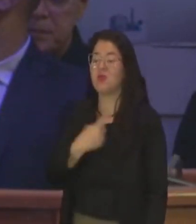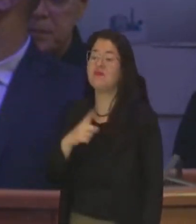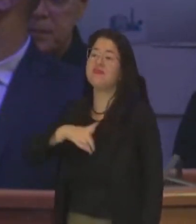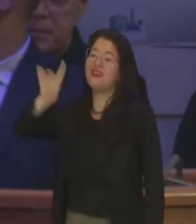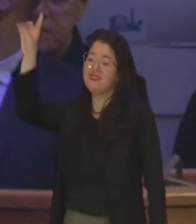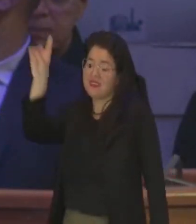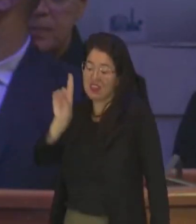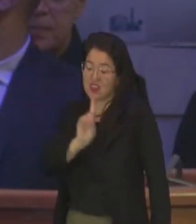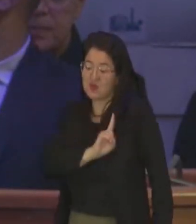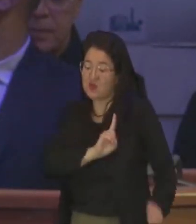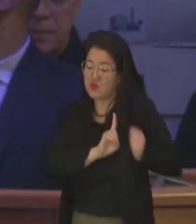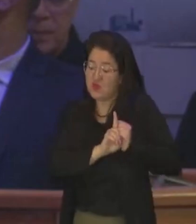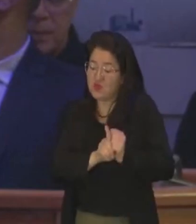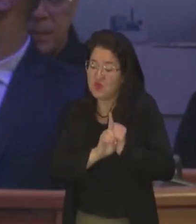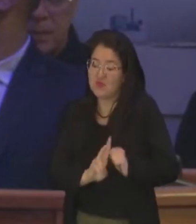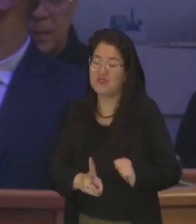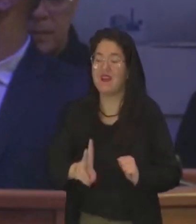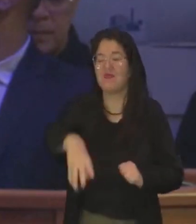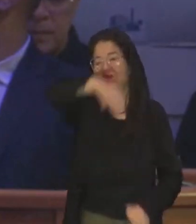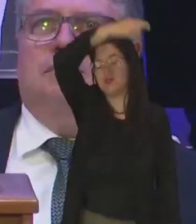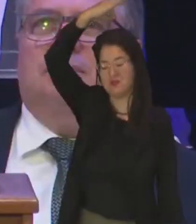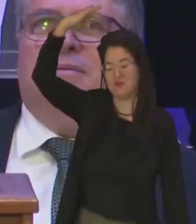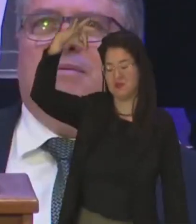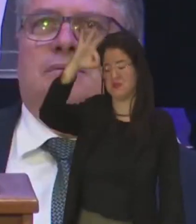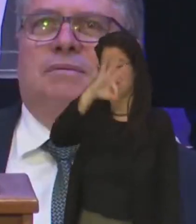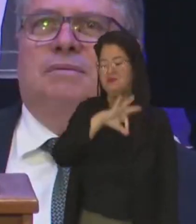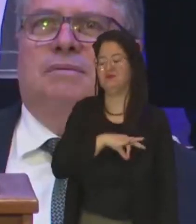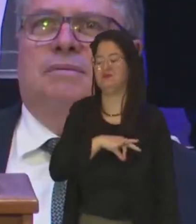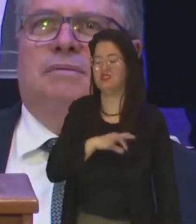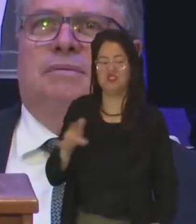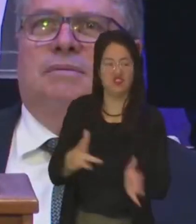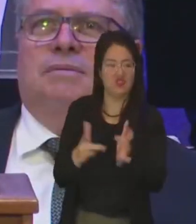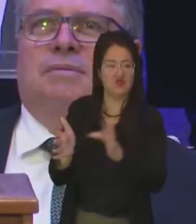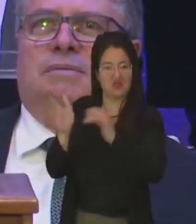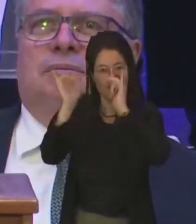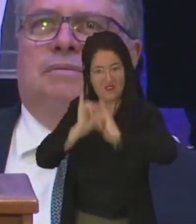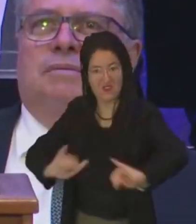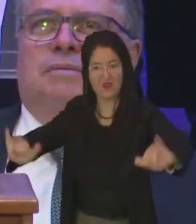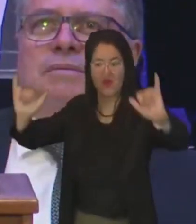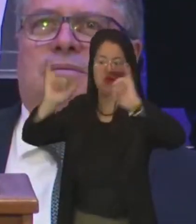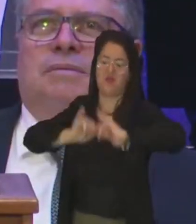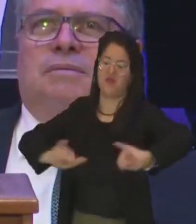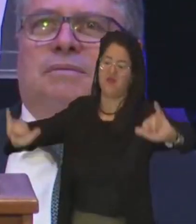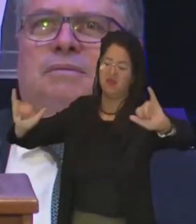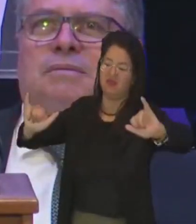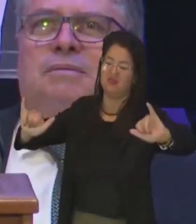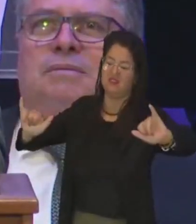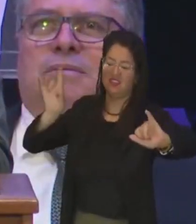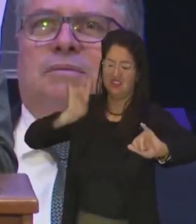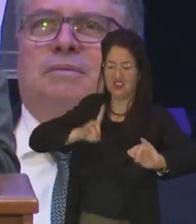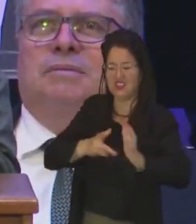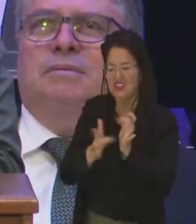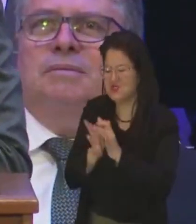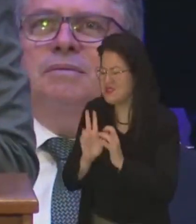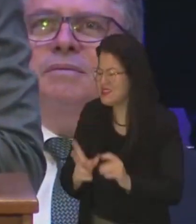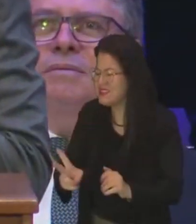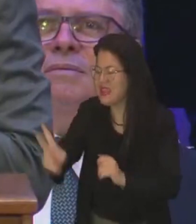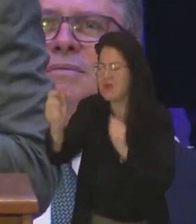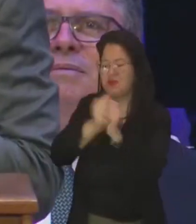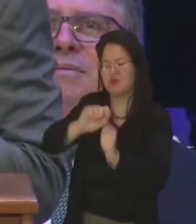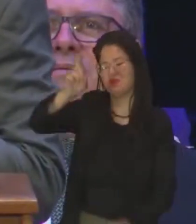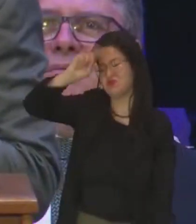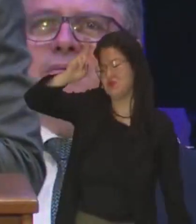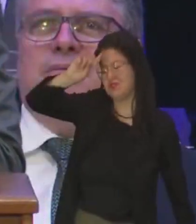de Deus conosco, o Espírito Santo mora em nós. Jesus disse: eis que estarei convosco todos os